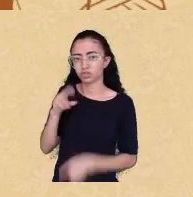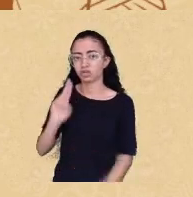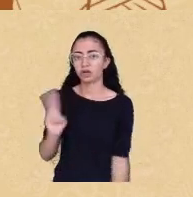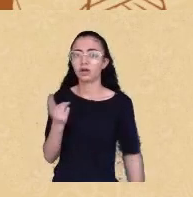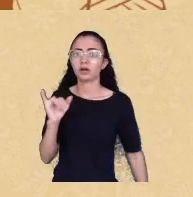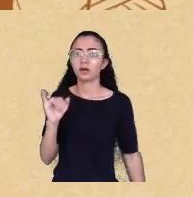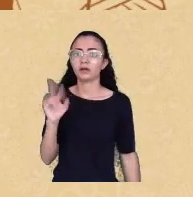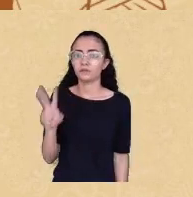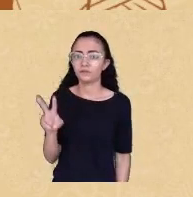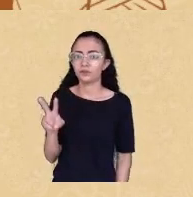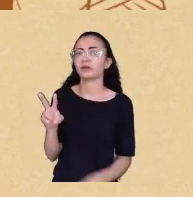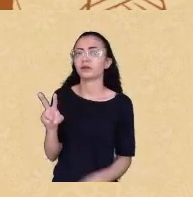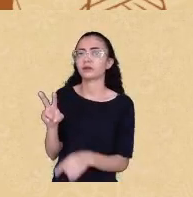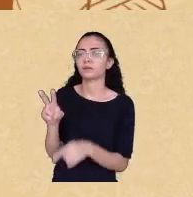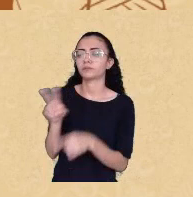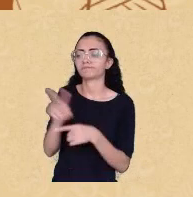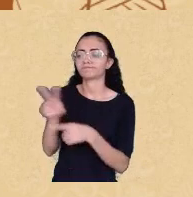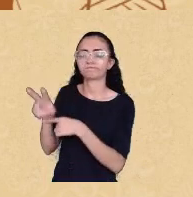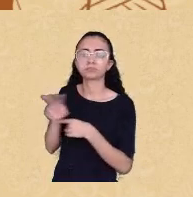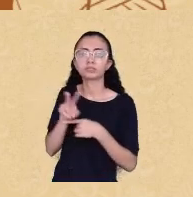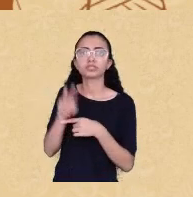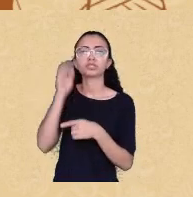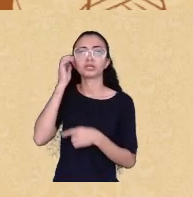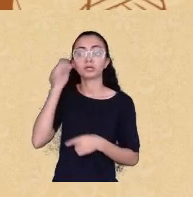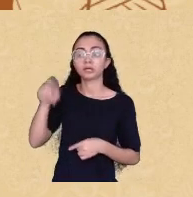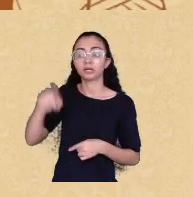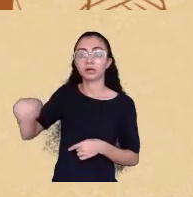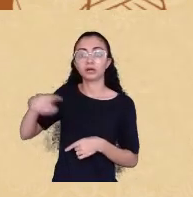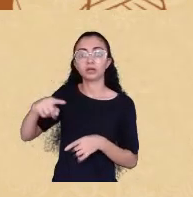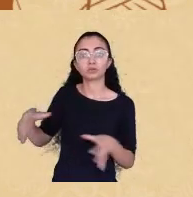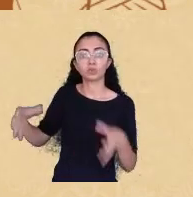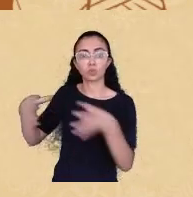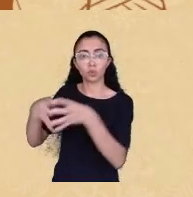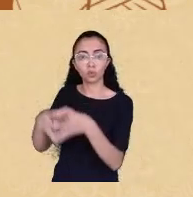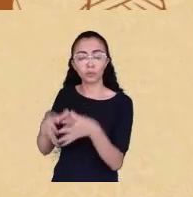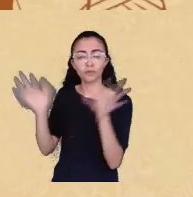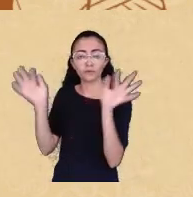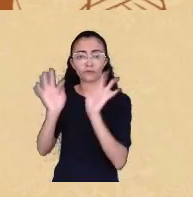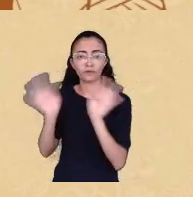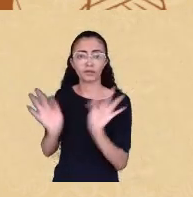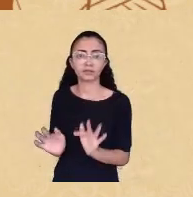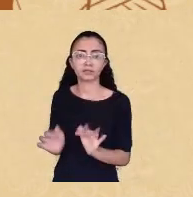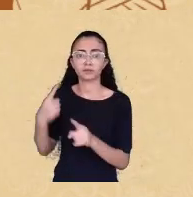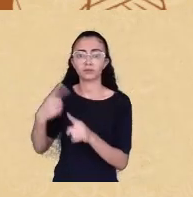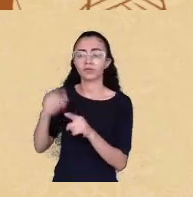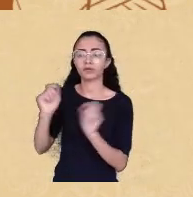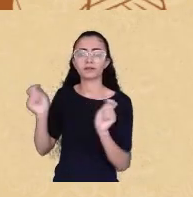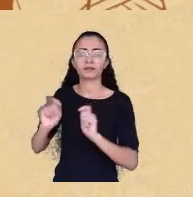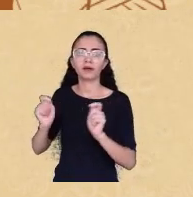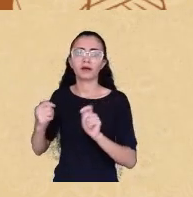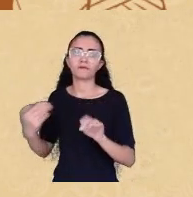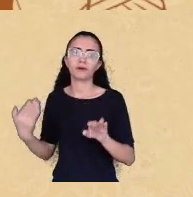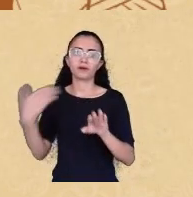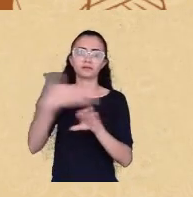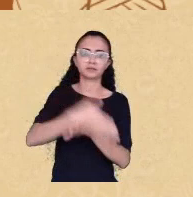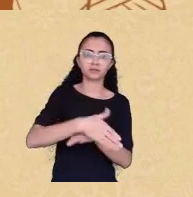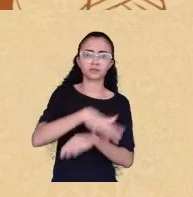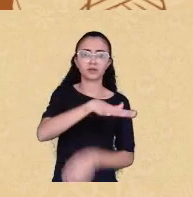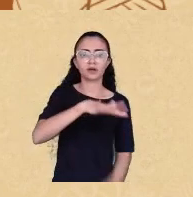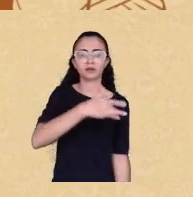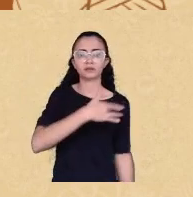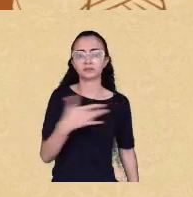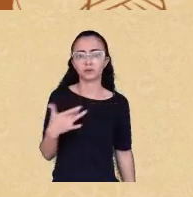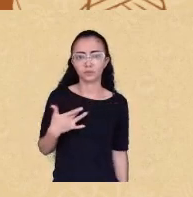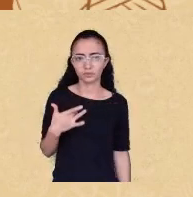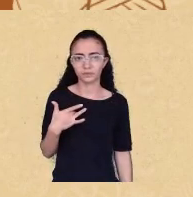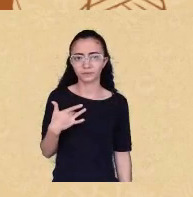de Hyderabad, e que elas ficavam felizes porque por meio desse programa elas podiam ter acesso à saúde de forma mais geral. E aqui